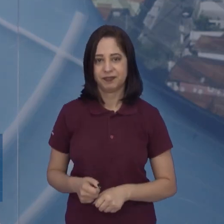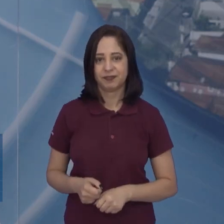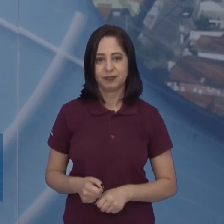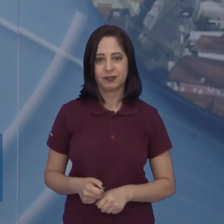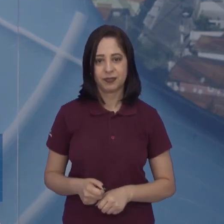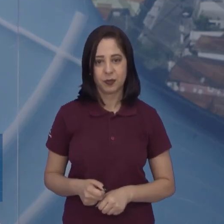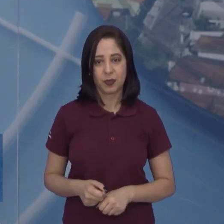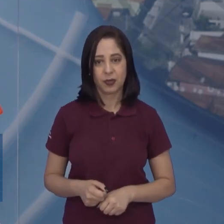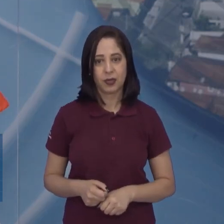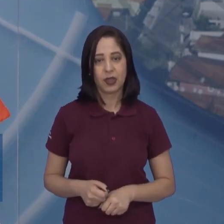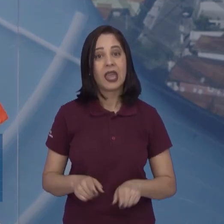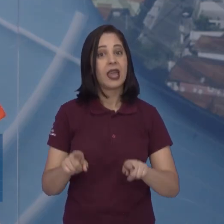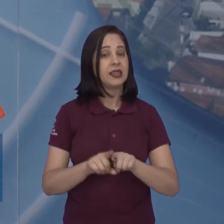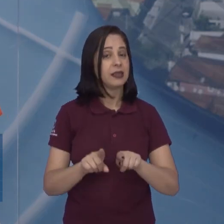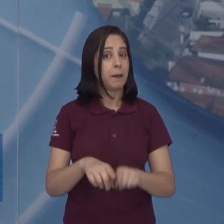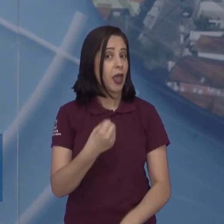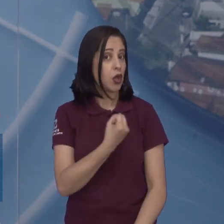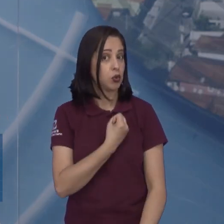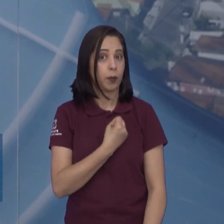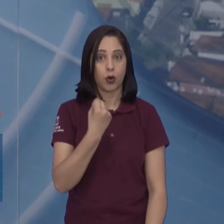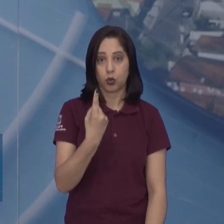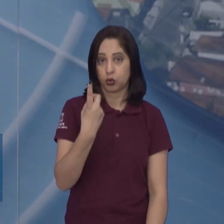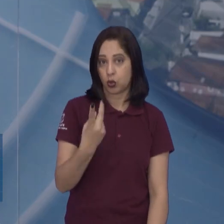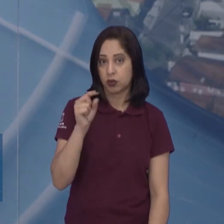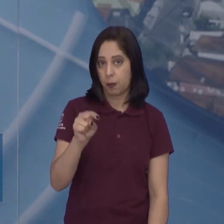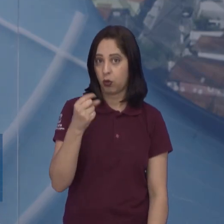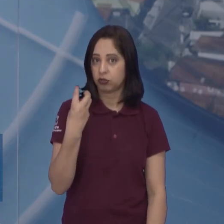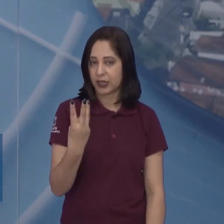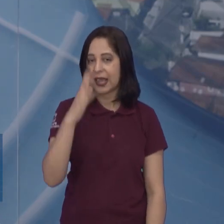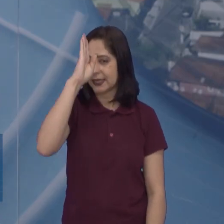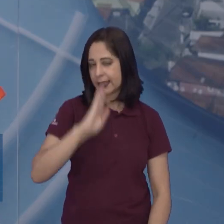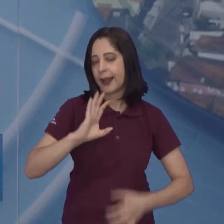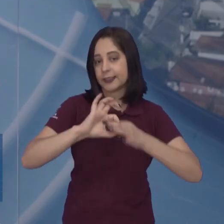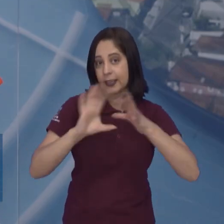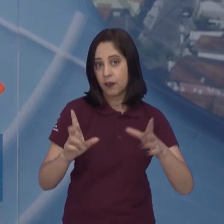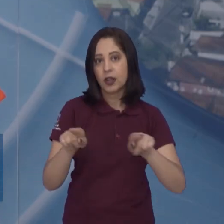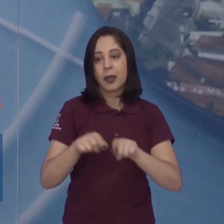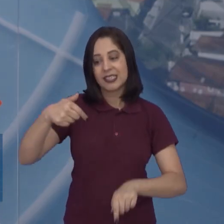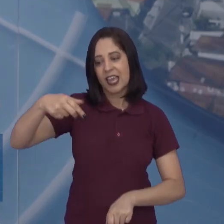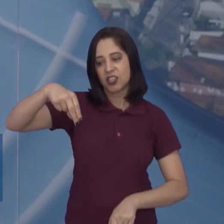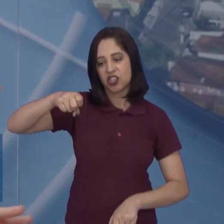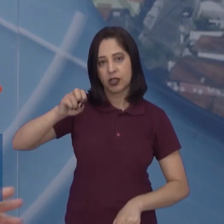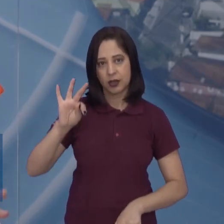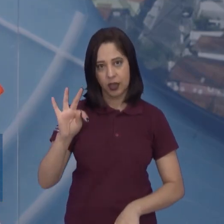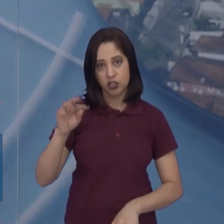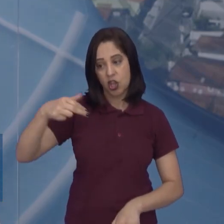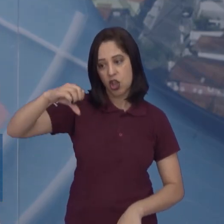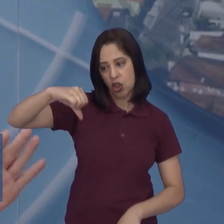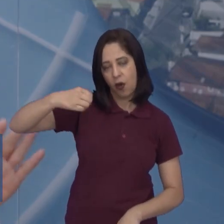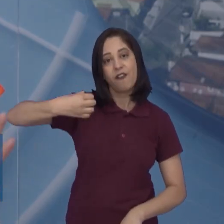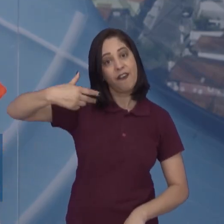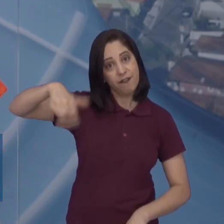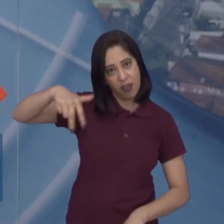youtube.com/tvcâmarasjc. Podem nos acompanhar também pelo canal 12.3, que é nosso canal aberto, além do 7 da NET e o 9 da Vivo. Tem